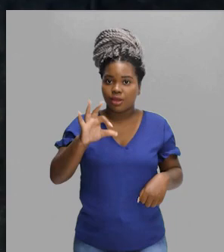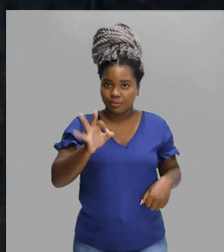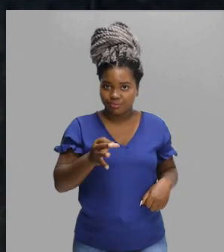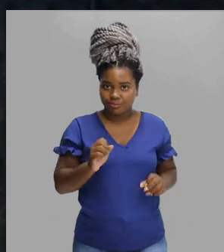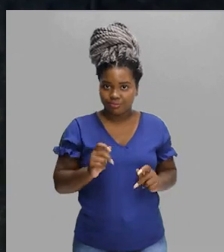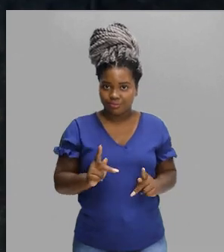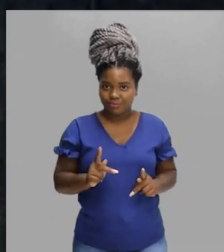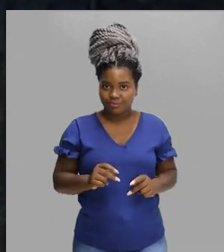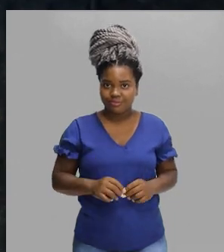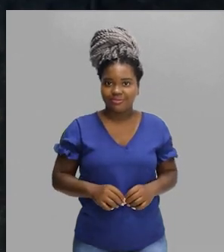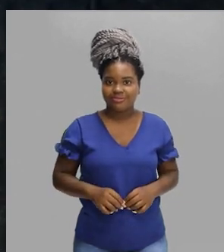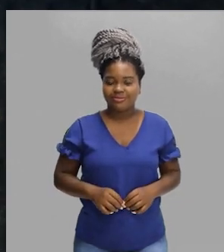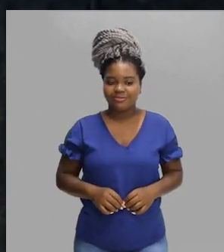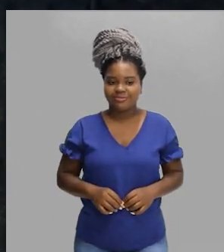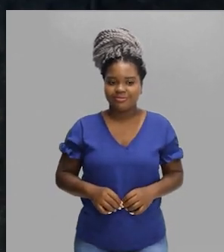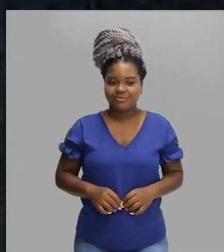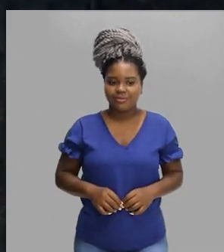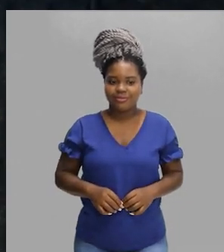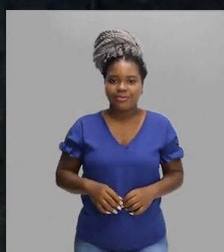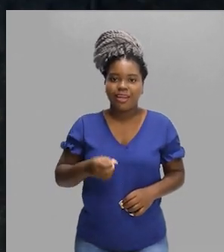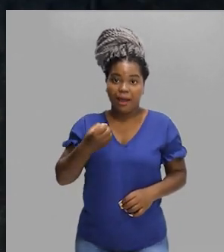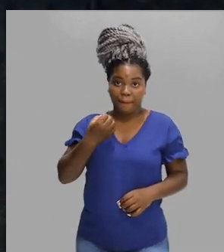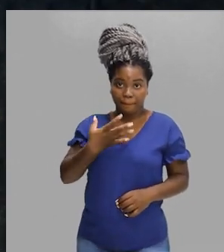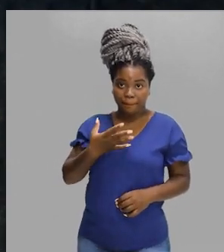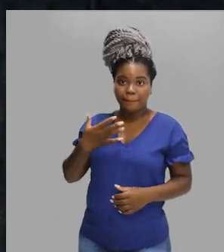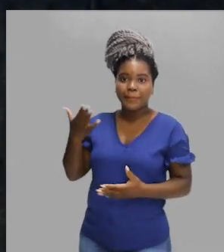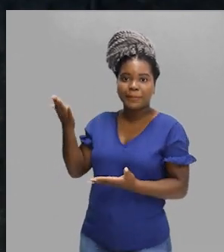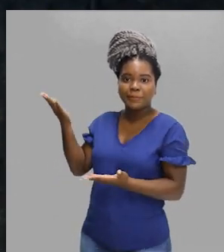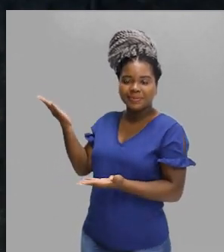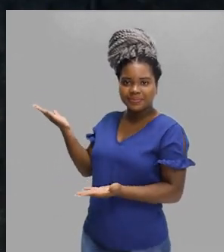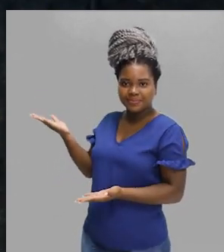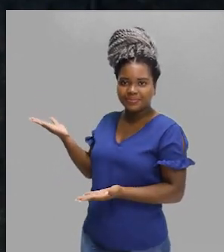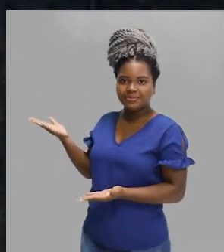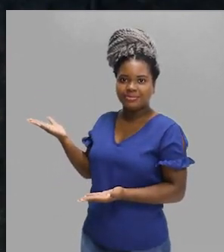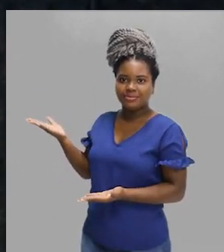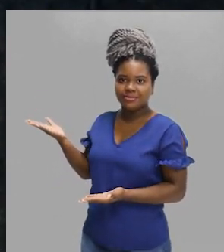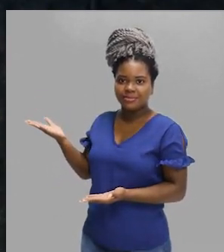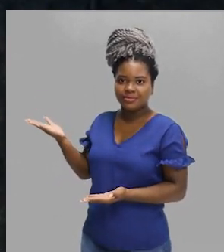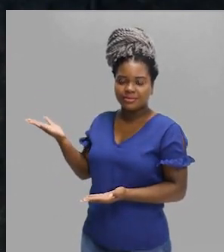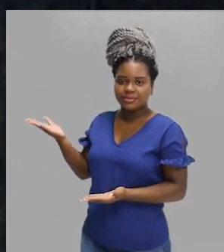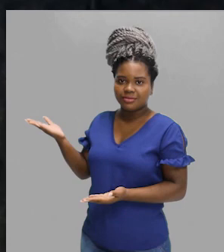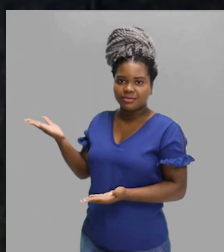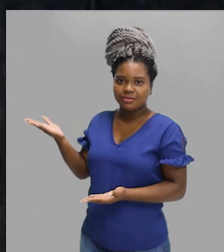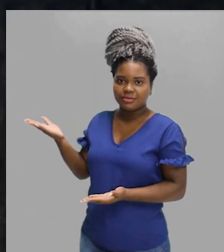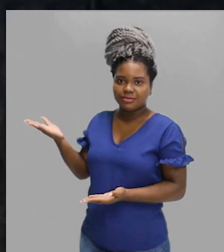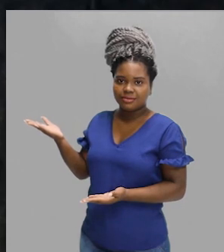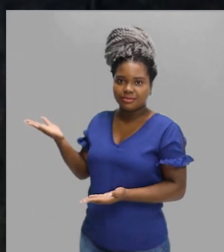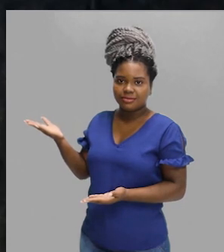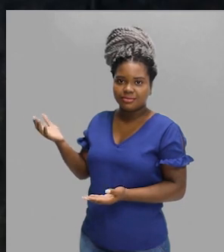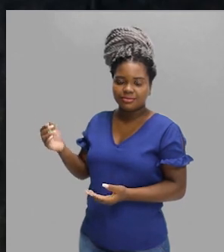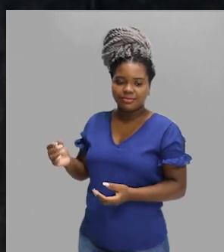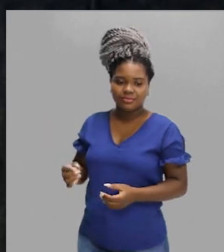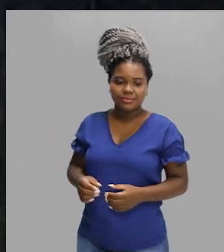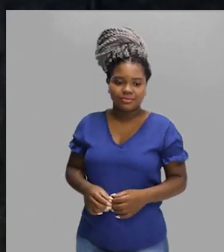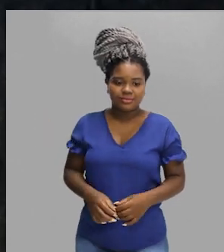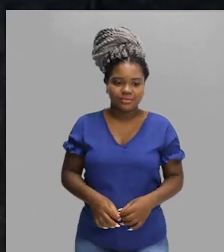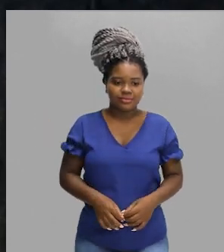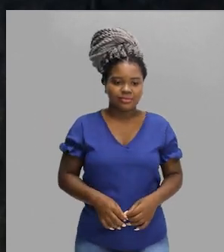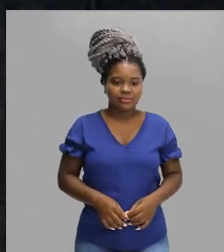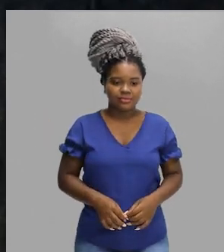acertou. Muito bem. Rebeca é tão alta como